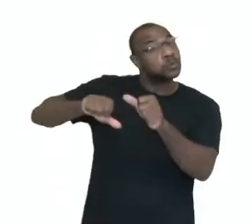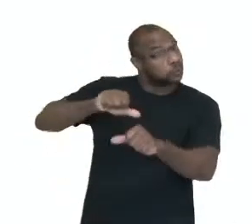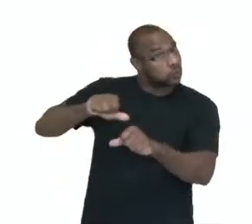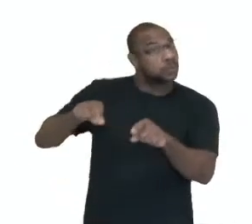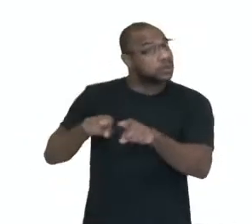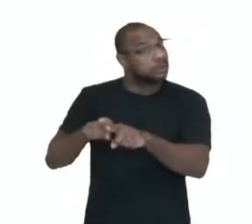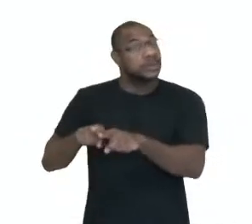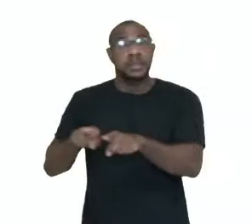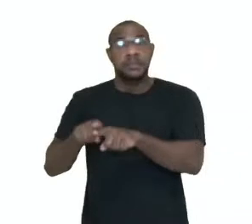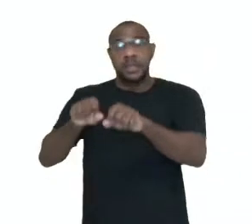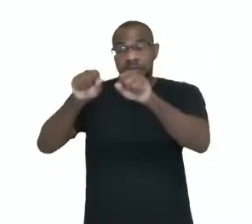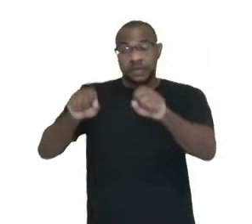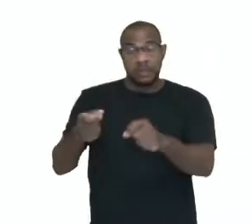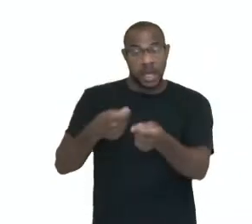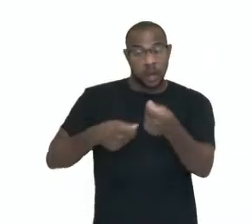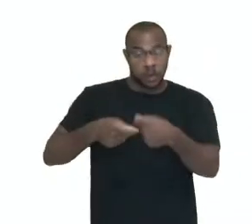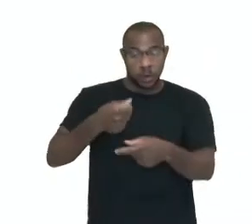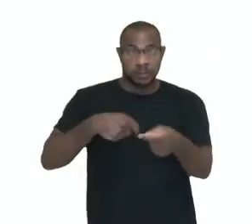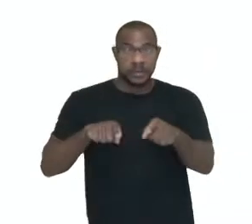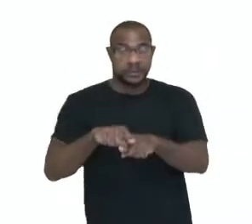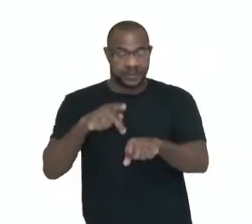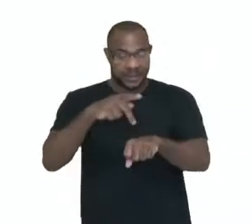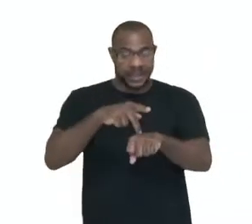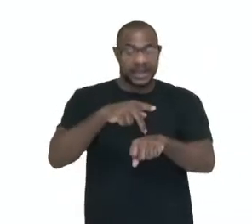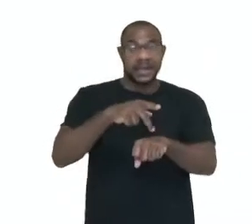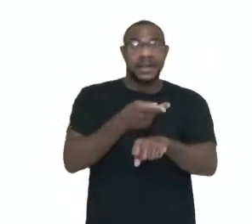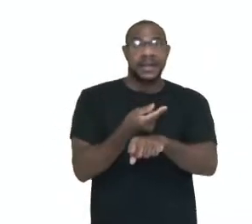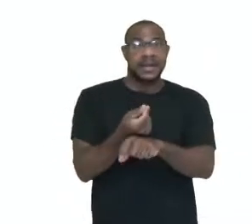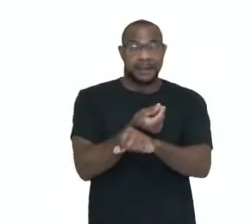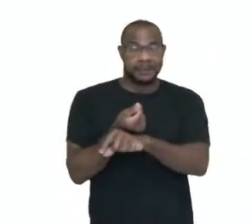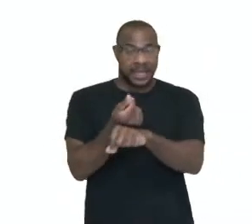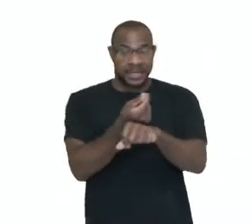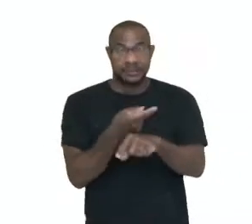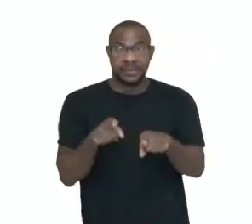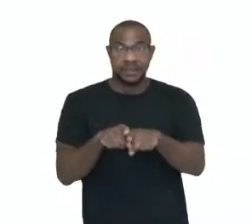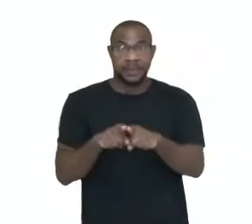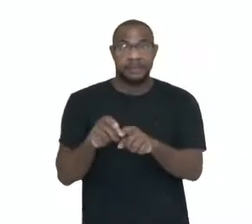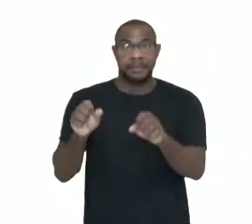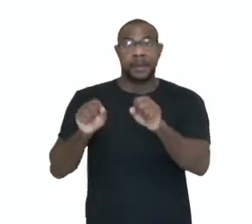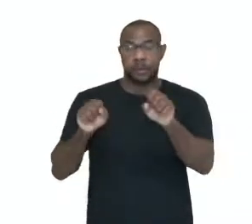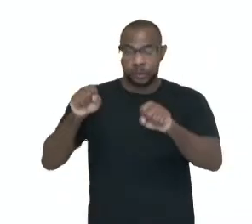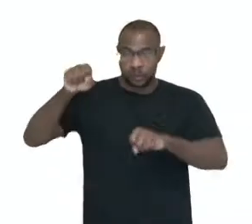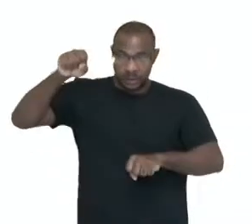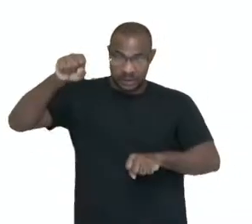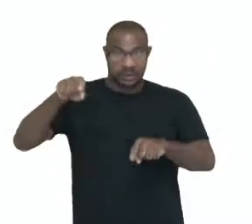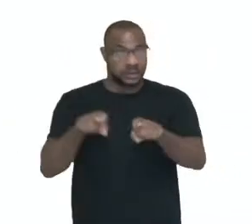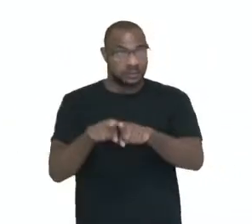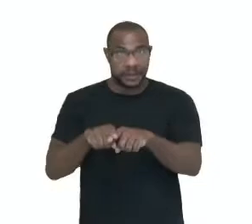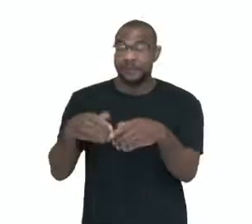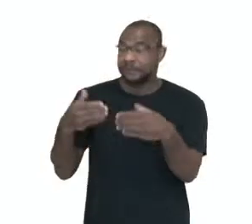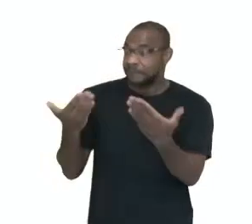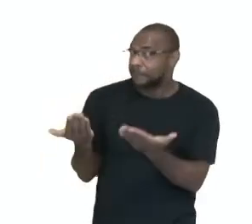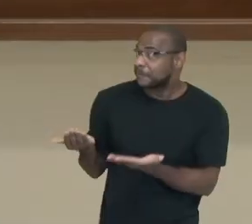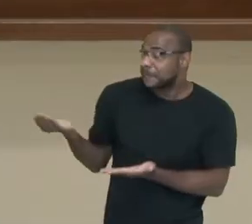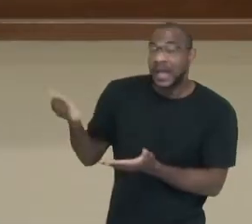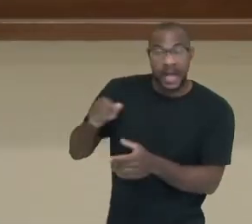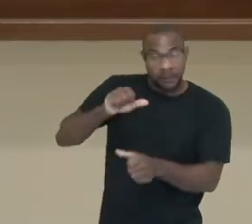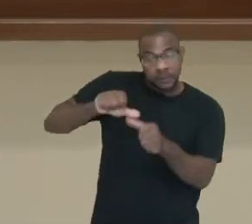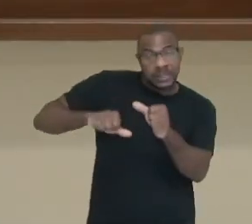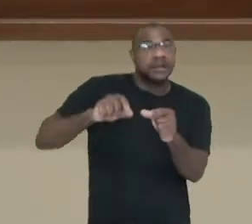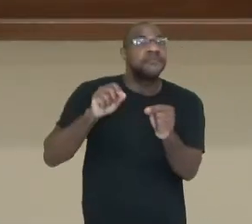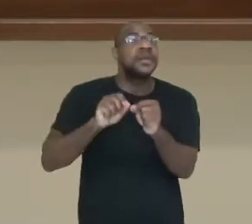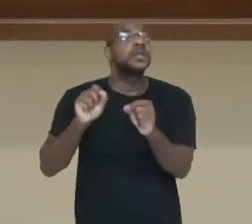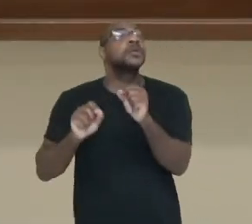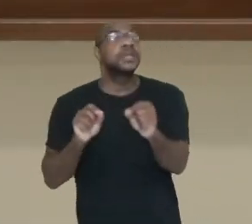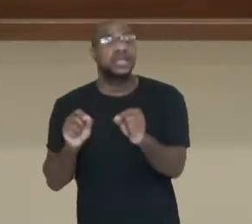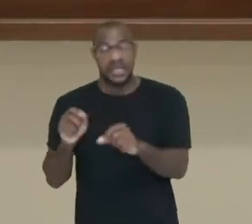mudou o seu sistema econômico de capitalista para socialista. Nesse quesito, a mudança fez com que este país inteiro